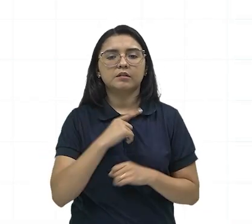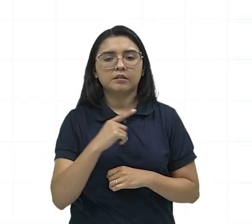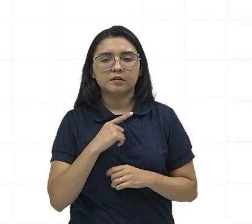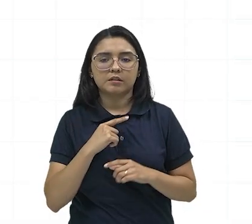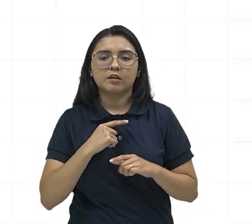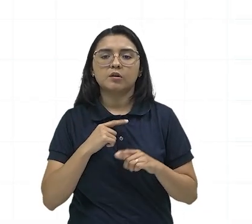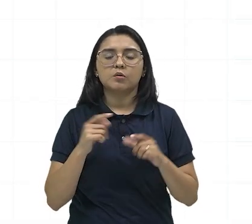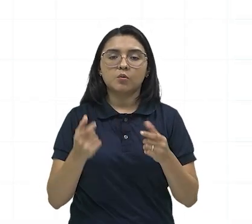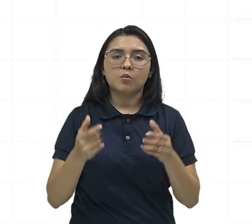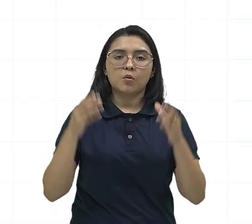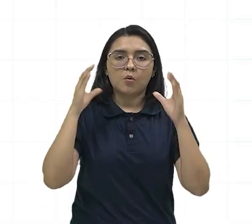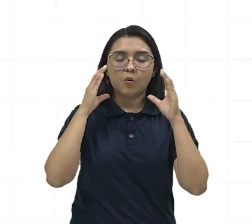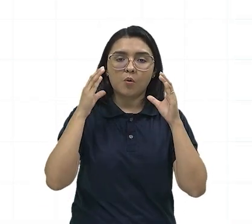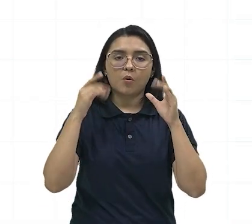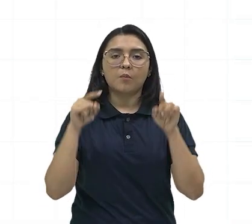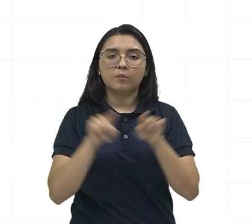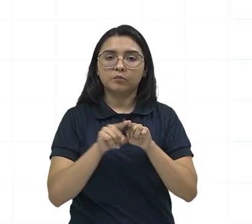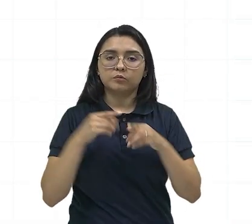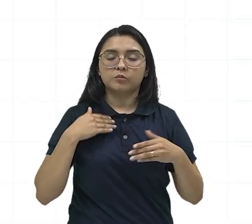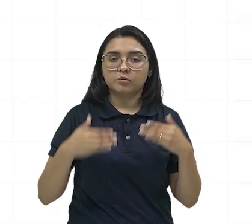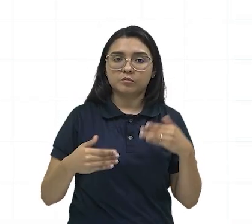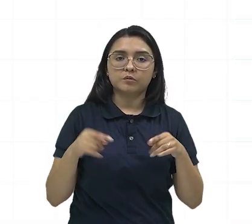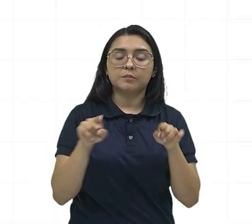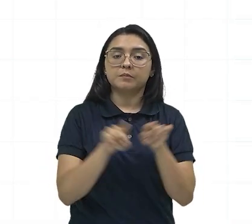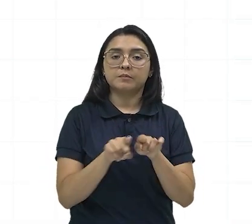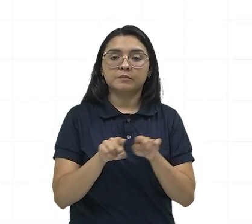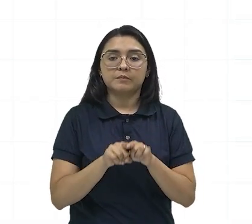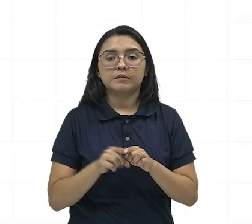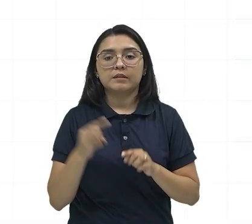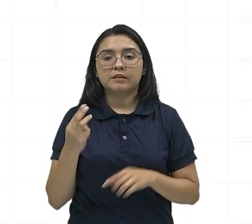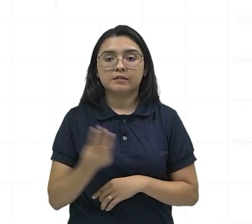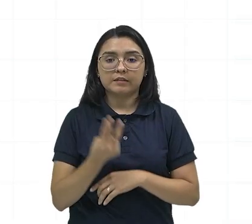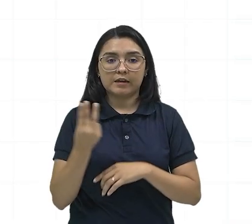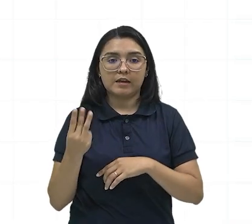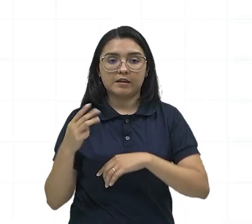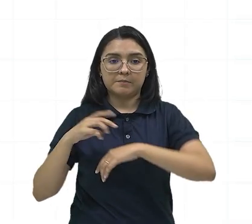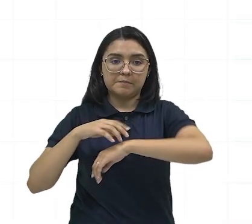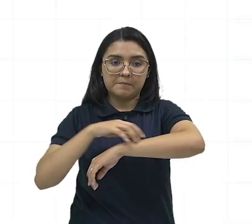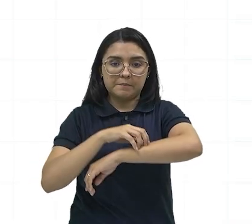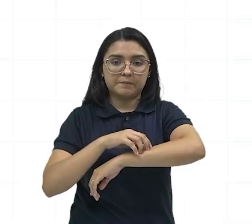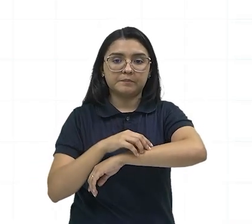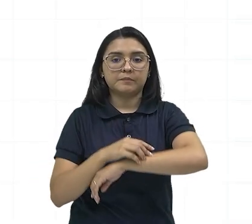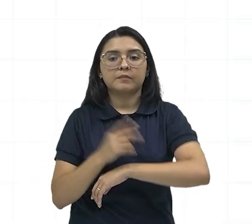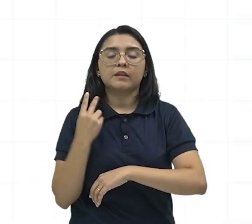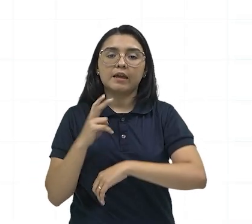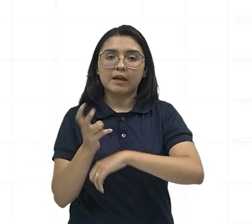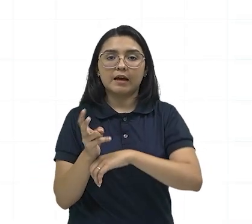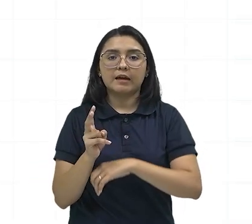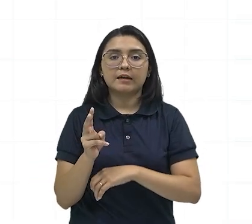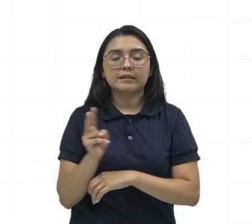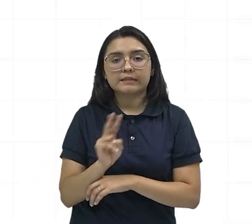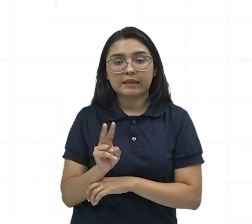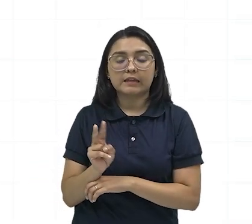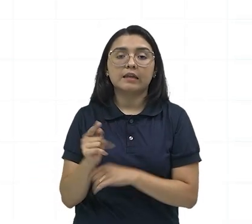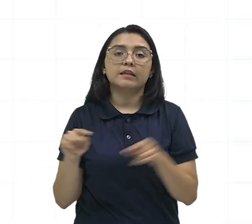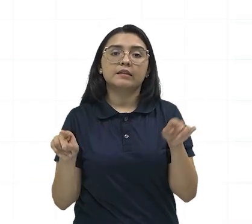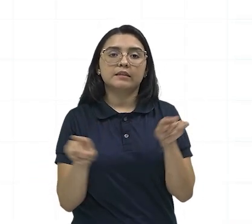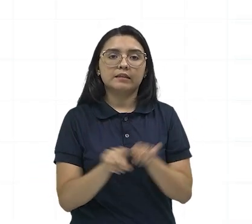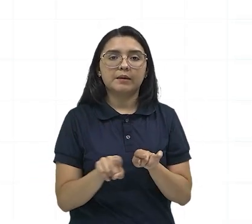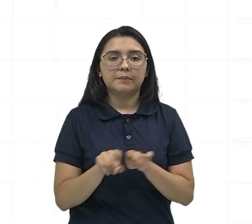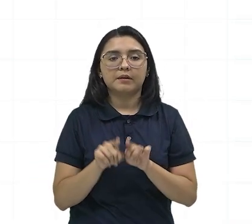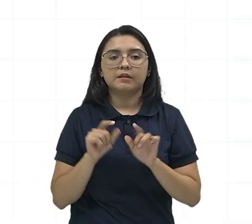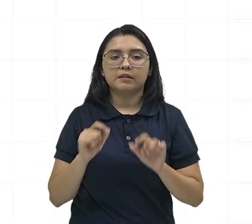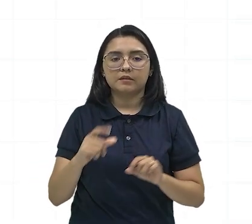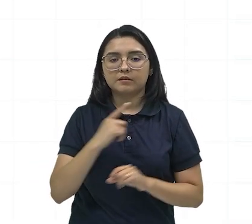dividido em cabeça, tórax e abdômen, 3 pares de patas, 1 par de antenas e também